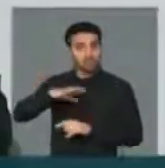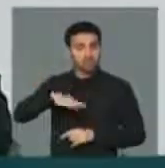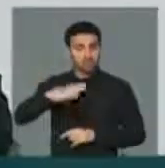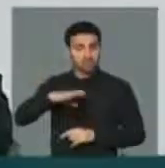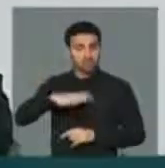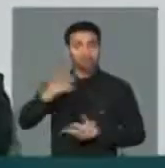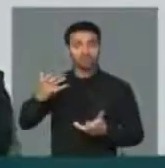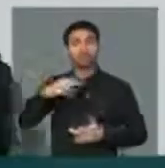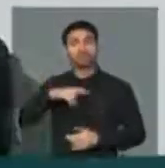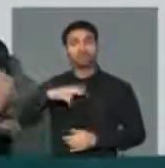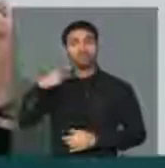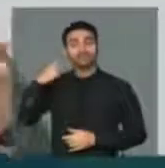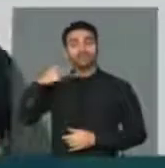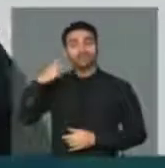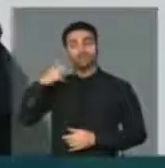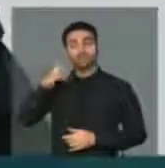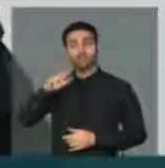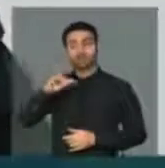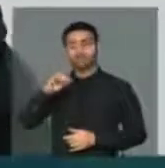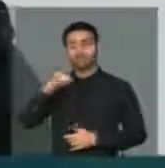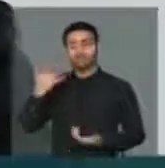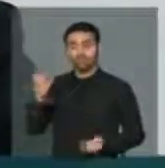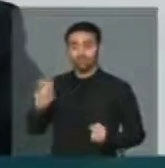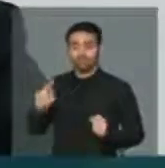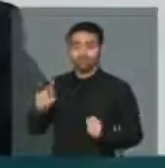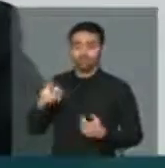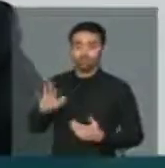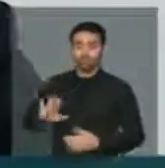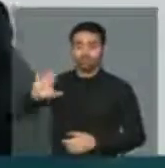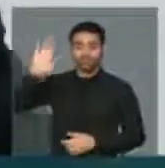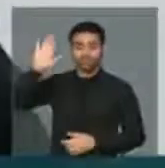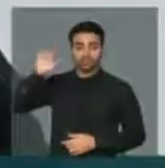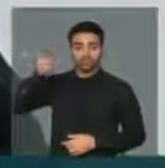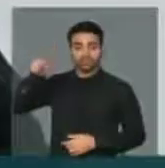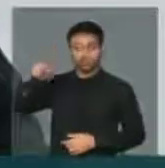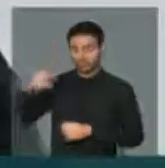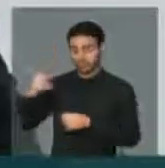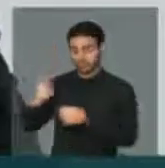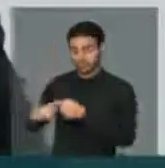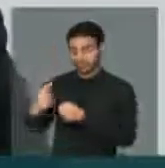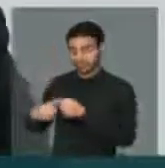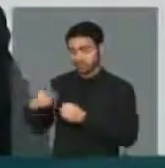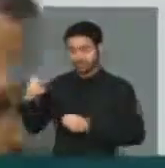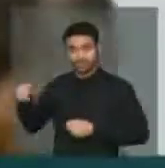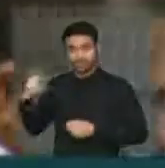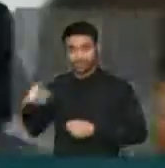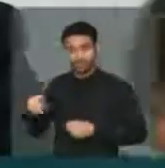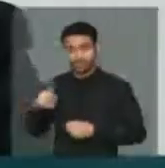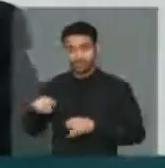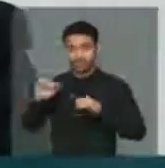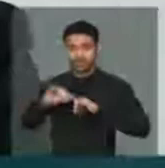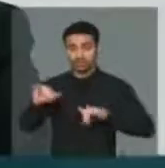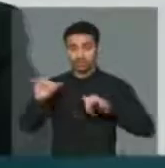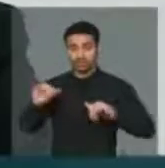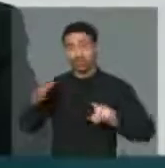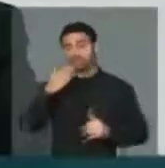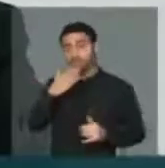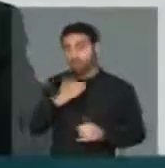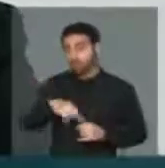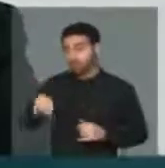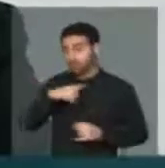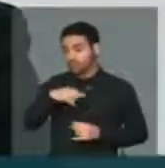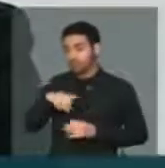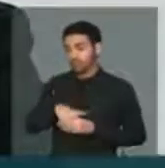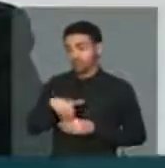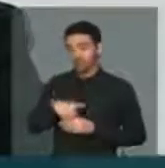de Janeiro. Ele se candidatou. E saiu no pequeno bairro dele, na Taquara, lá no Rio de Janeiro, pedindo voto. Que, por